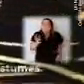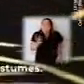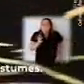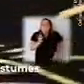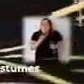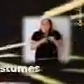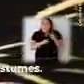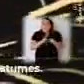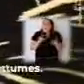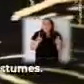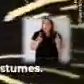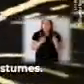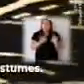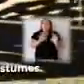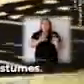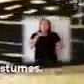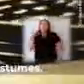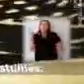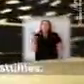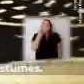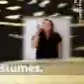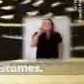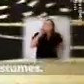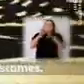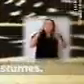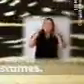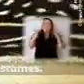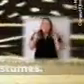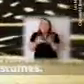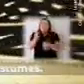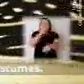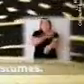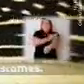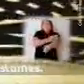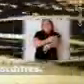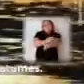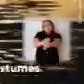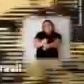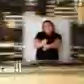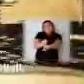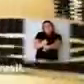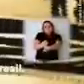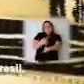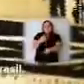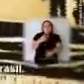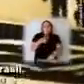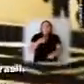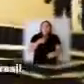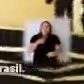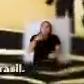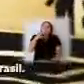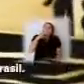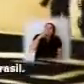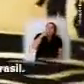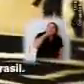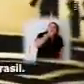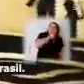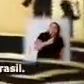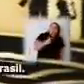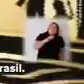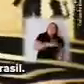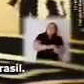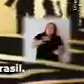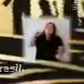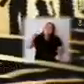atenção Eu estou falando de valores, de família e de costumes Eu sou uma terra linda Temos